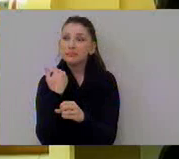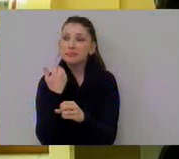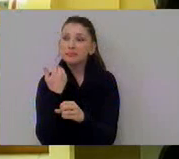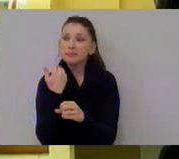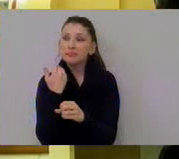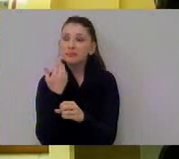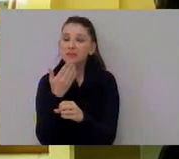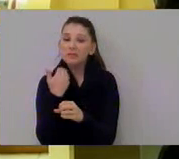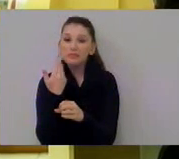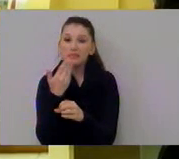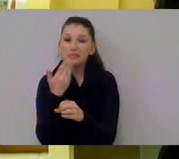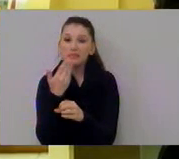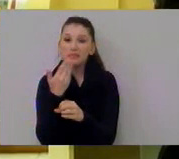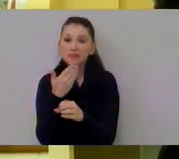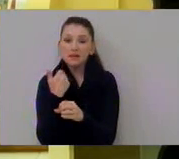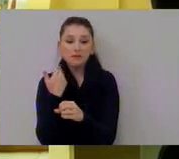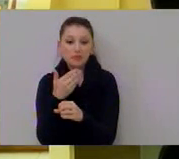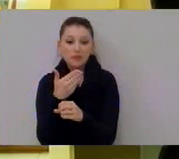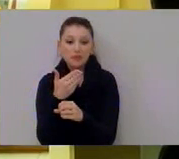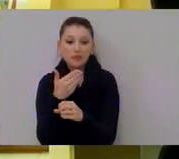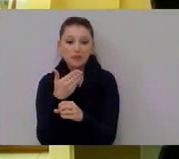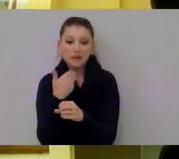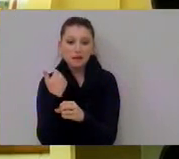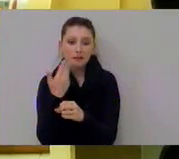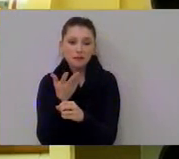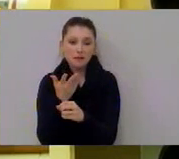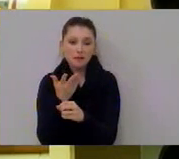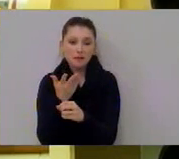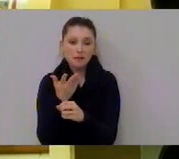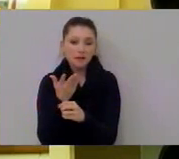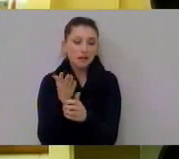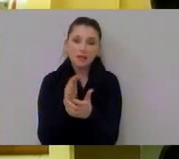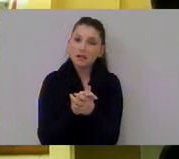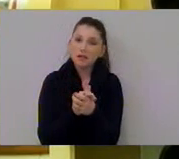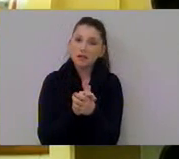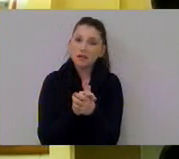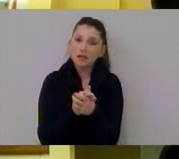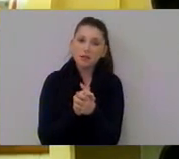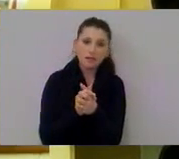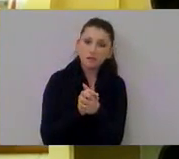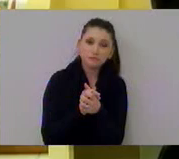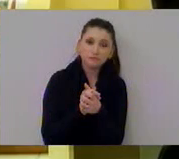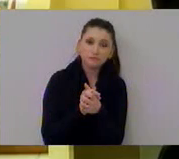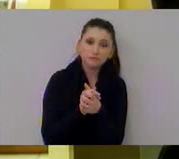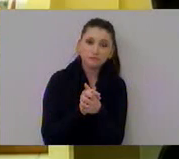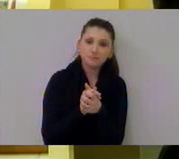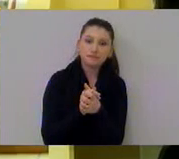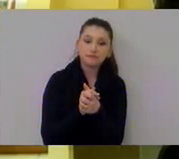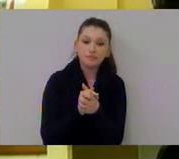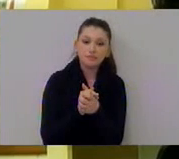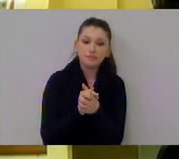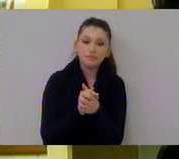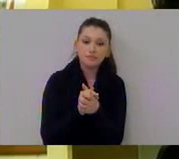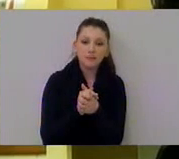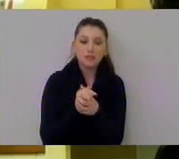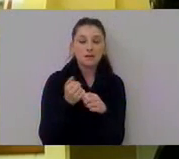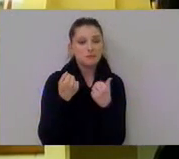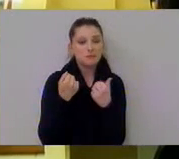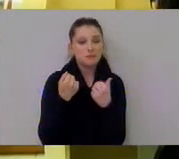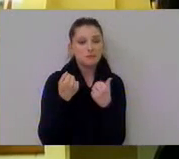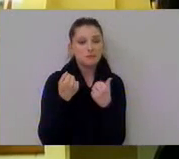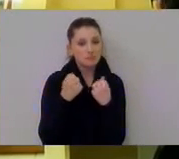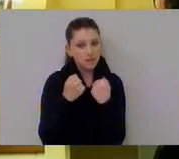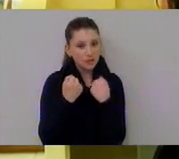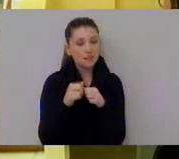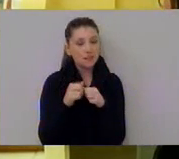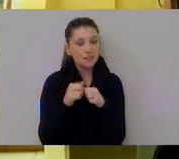sempre falo, bater nas costas e dizer, olha, agora a gente vai resolver tudo. Porque o que o